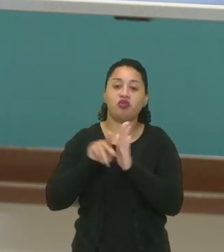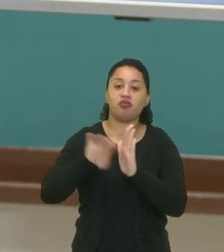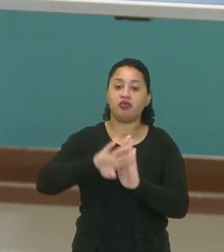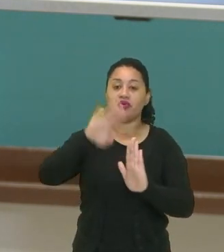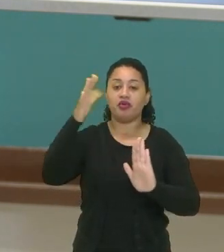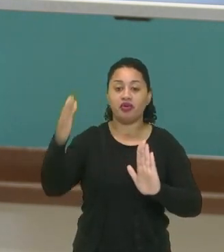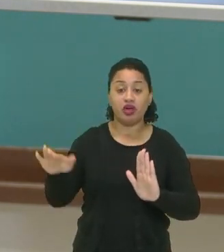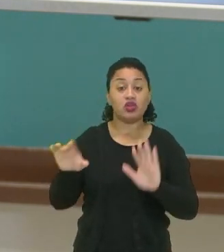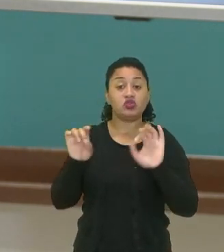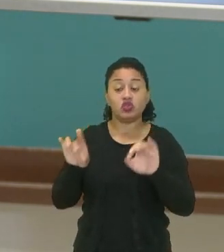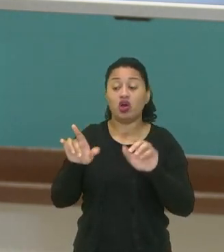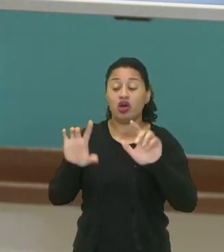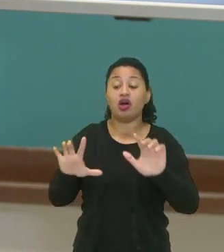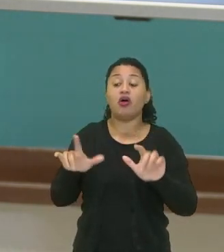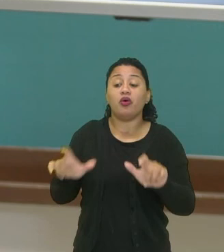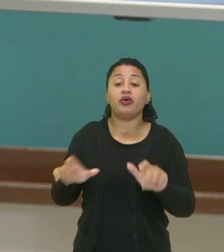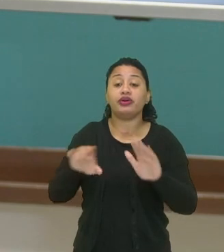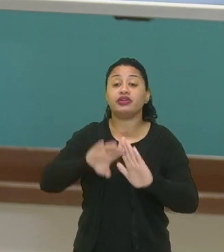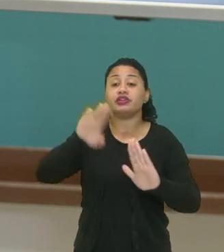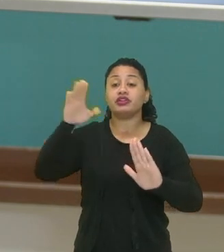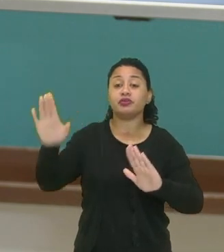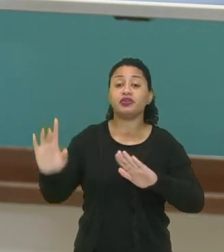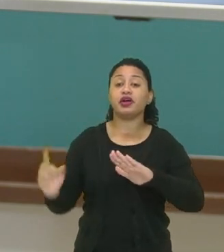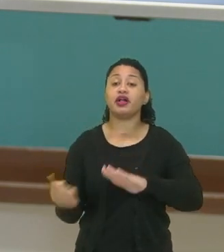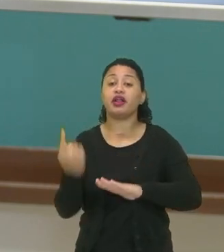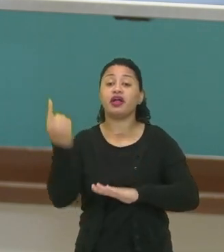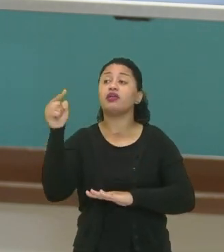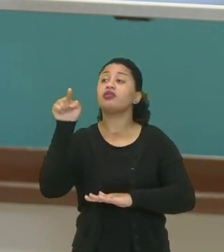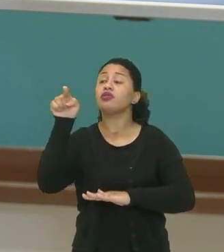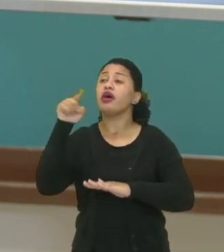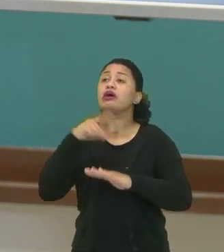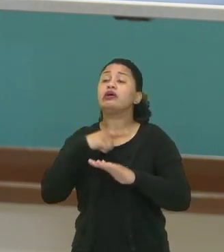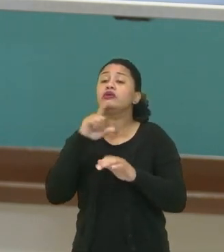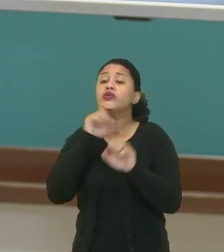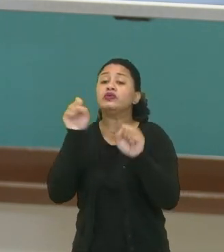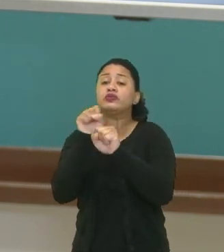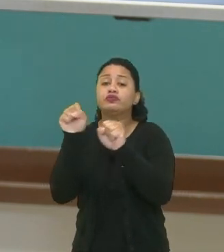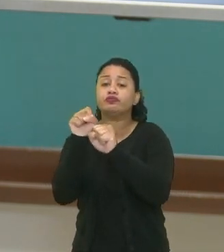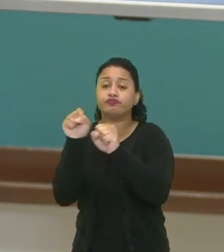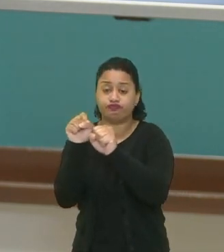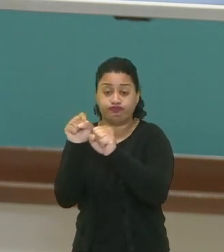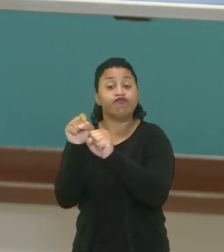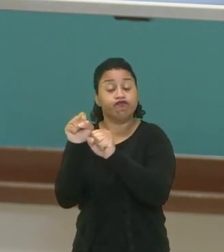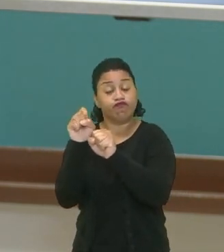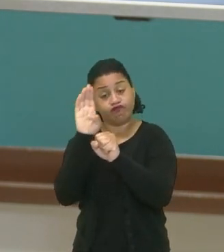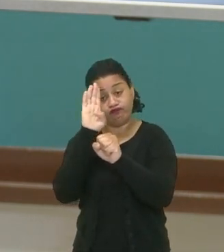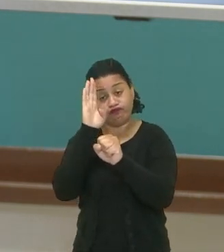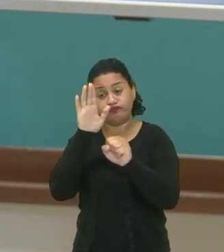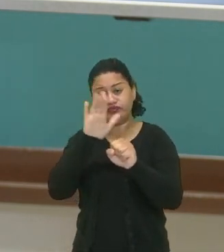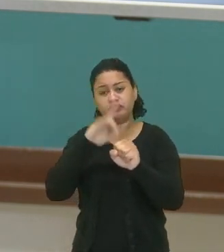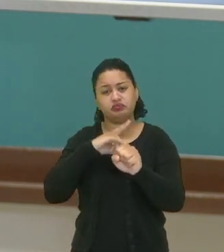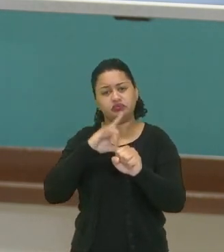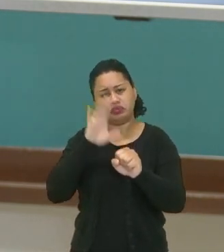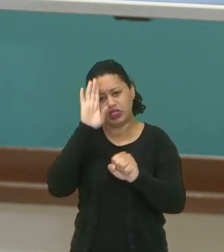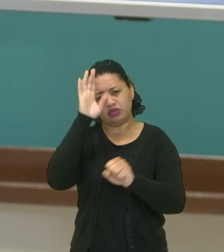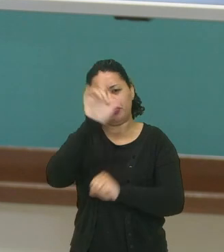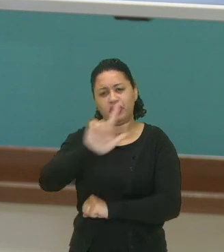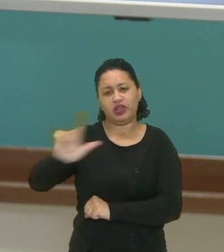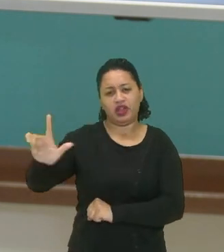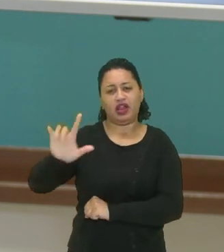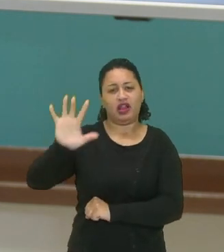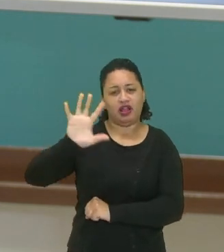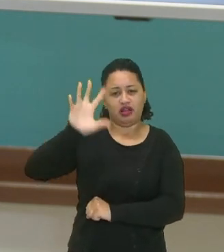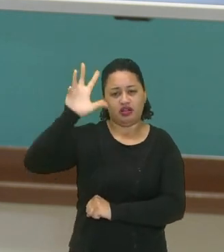né? É um clima frio e está no topo das montanhas, de modo geral, sobretudo no lado leste da África, tá bom? Na região